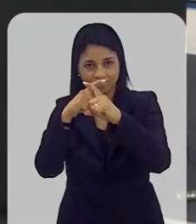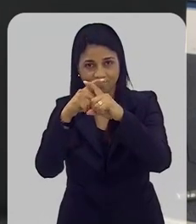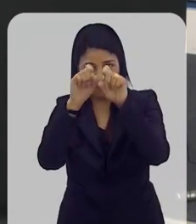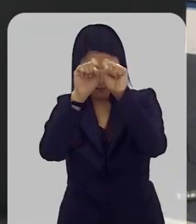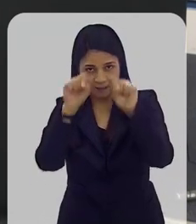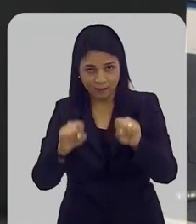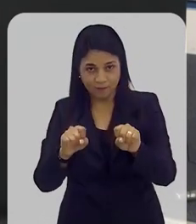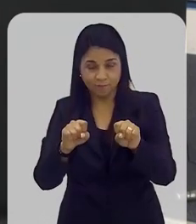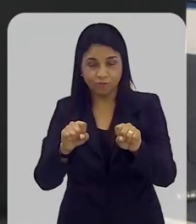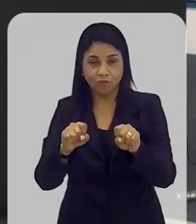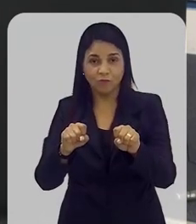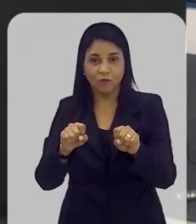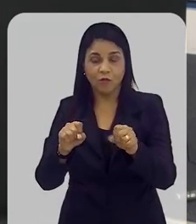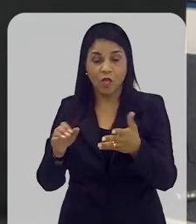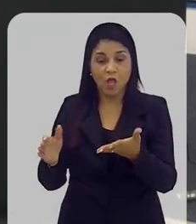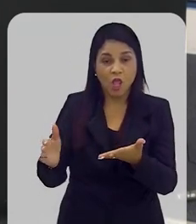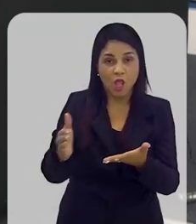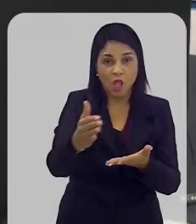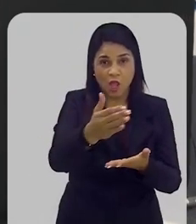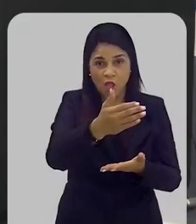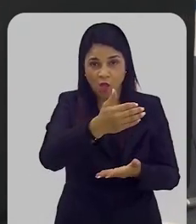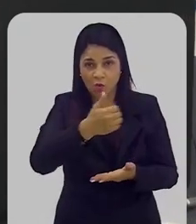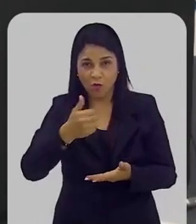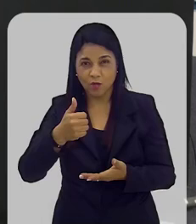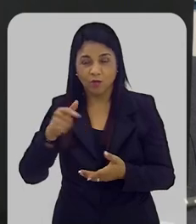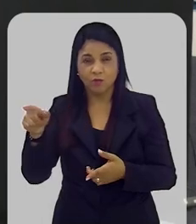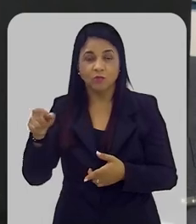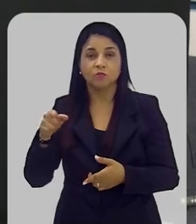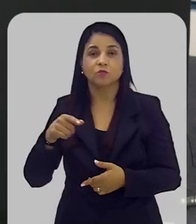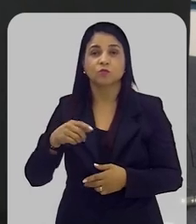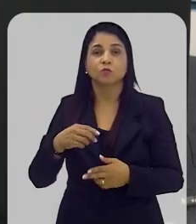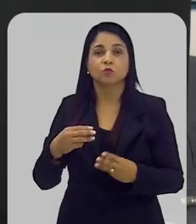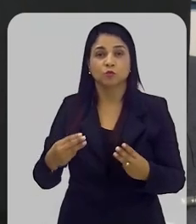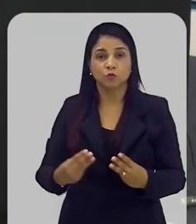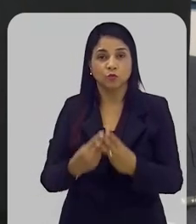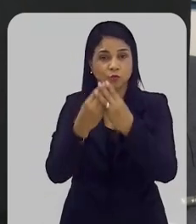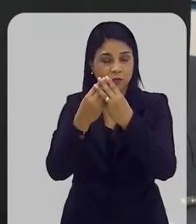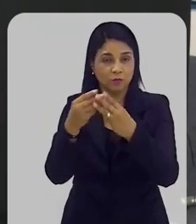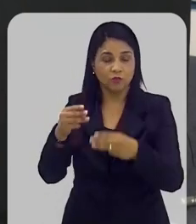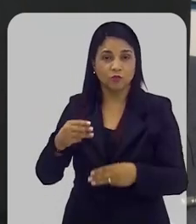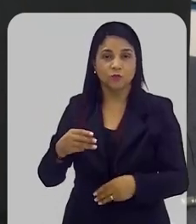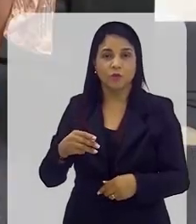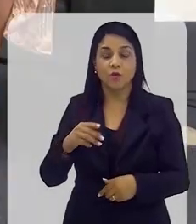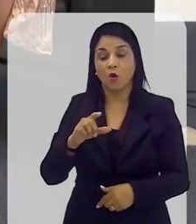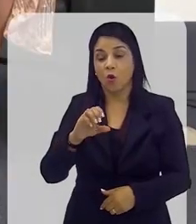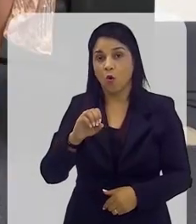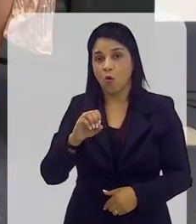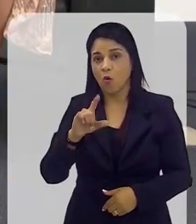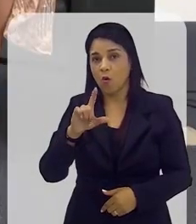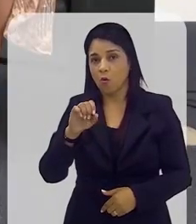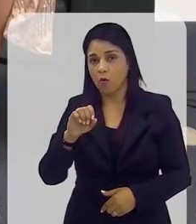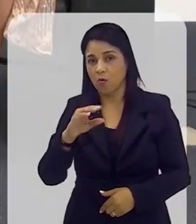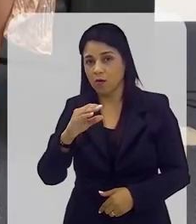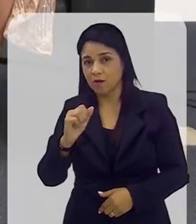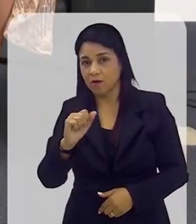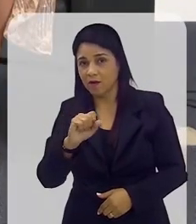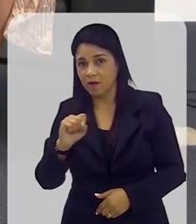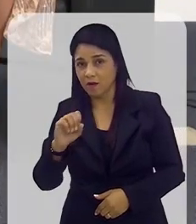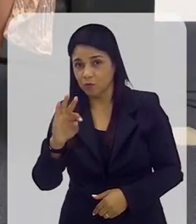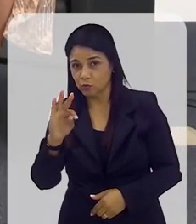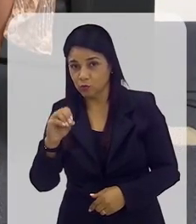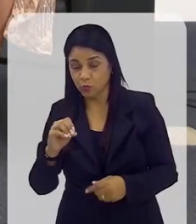todo o recolhimento dos judeus para levar o Holocausto, para levar para os campos de concentração, fez a queima dos